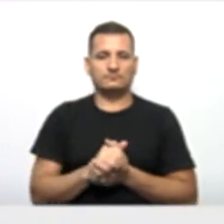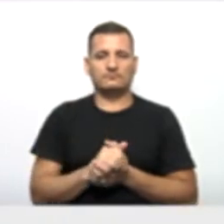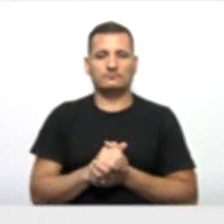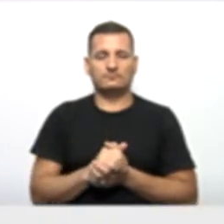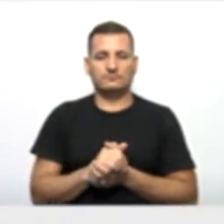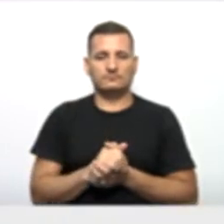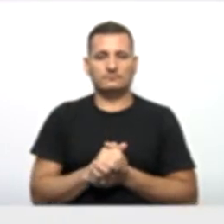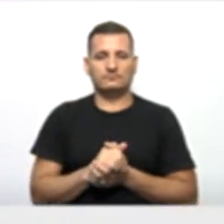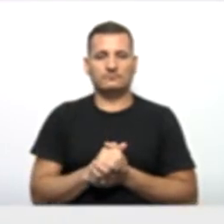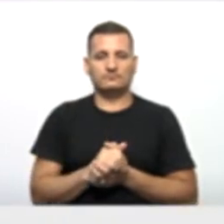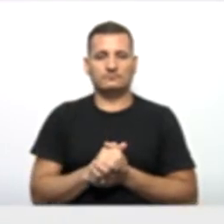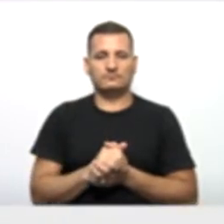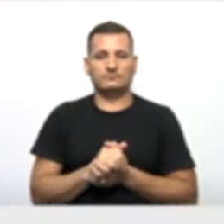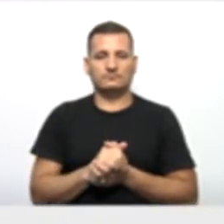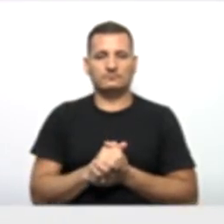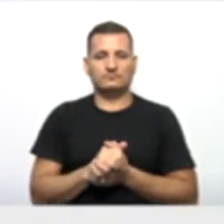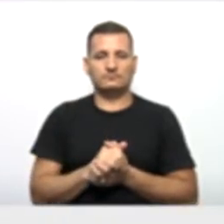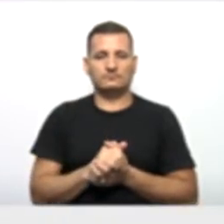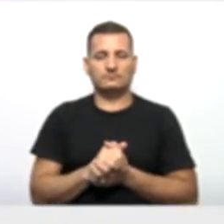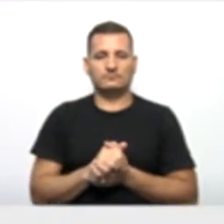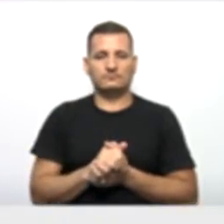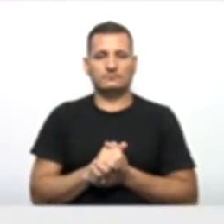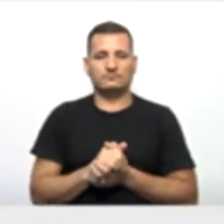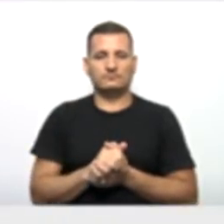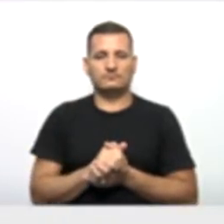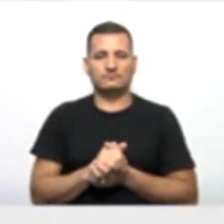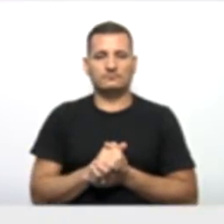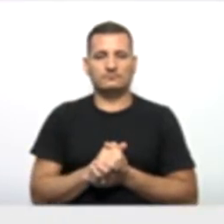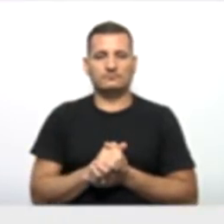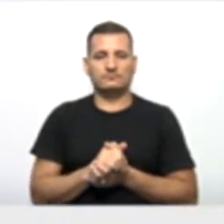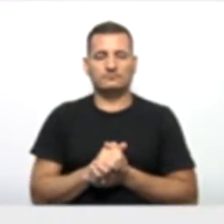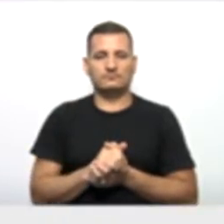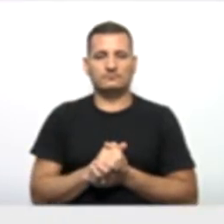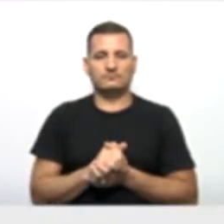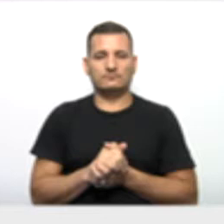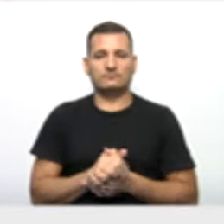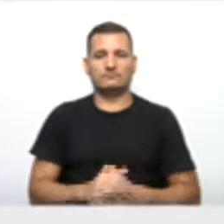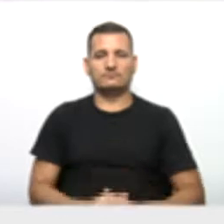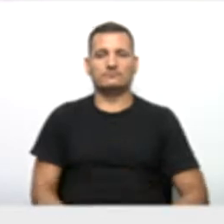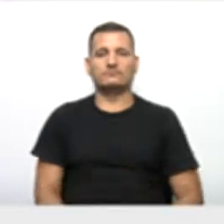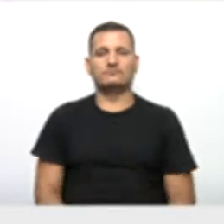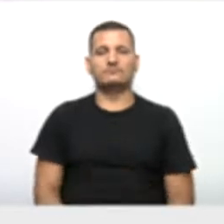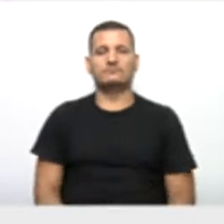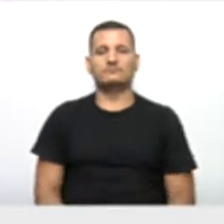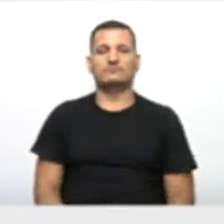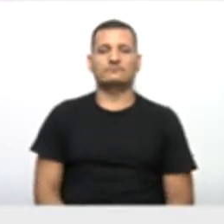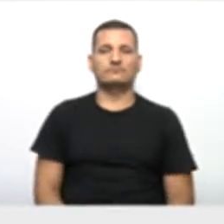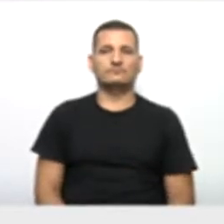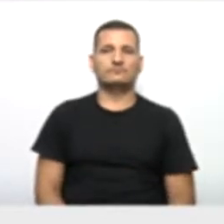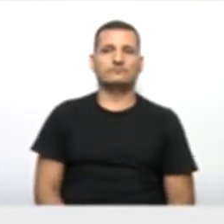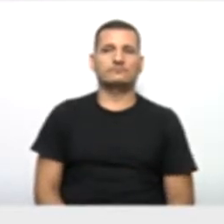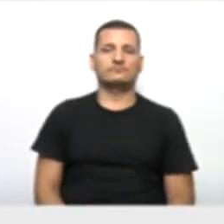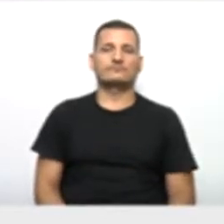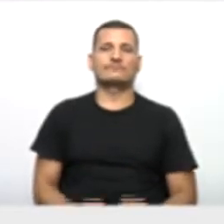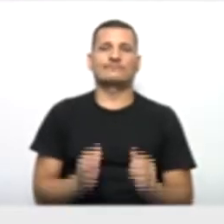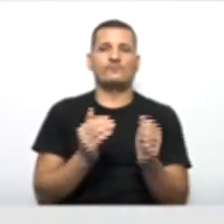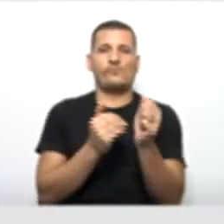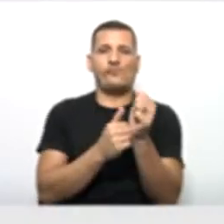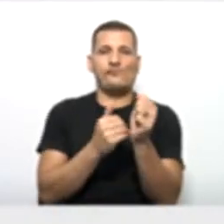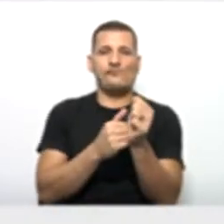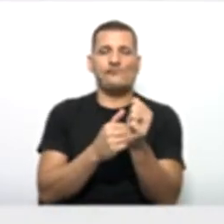aqui o que foi o ruch nós vamos ao passada ea senha aluno ifro